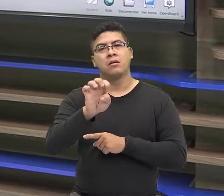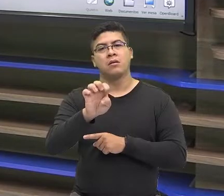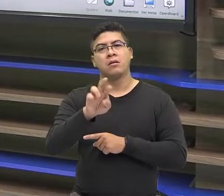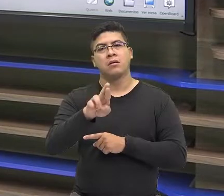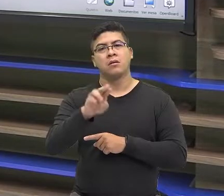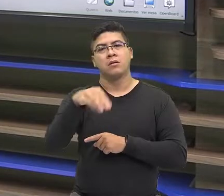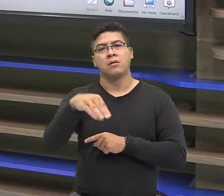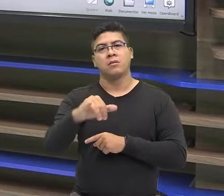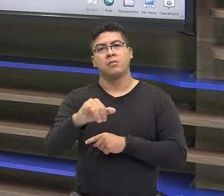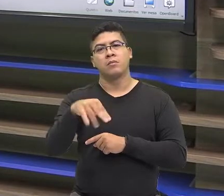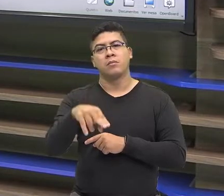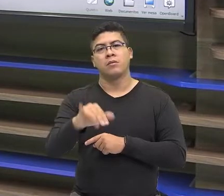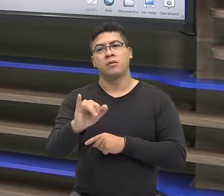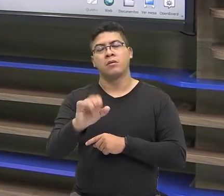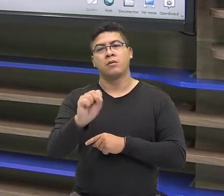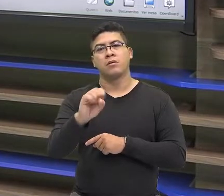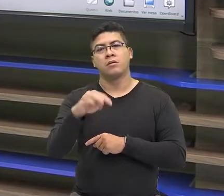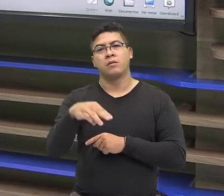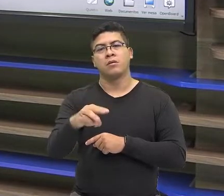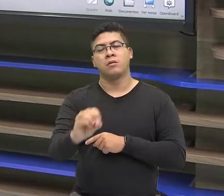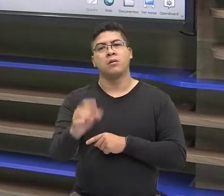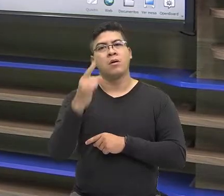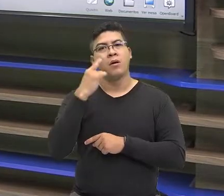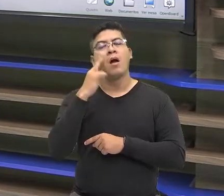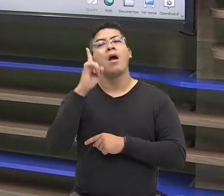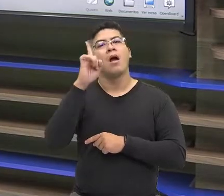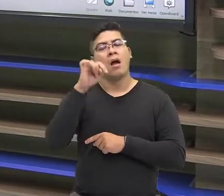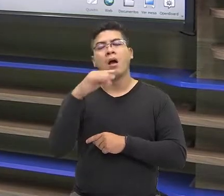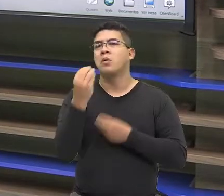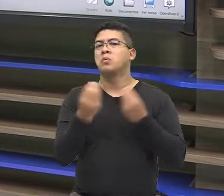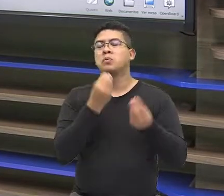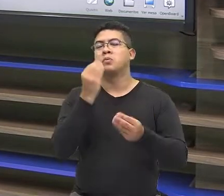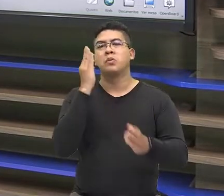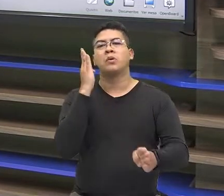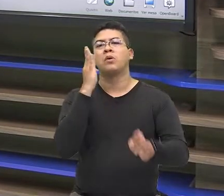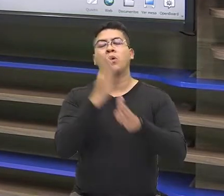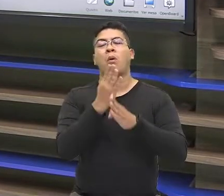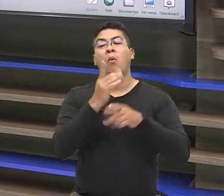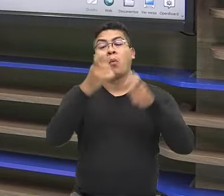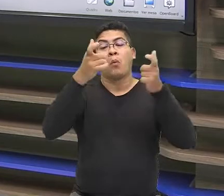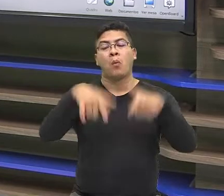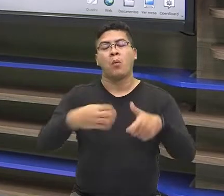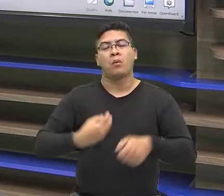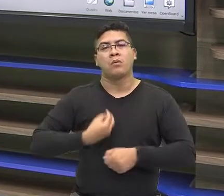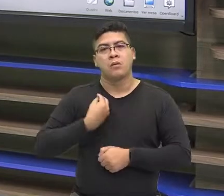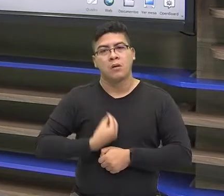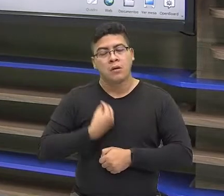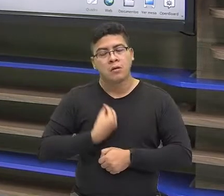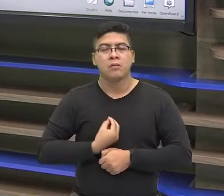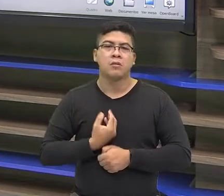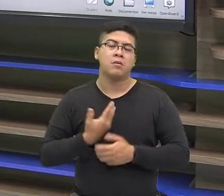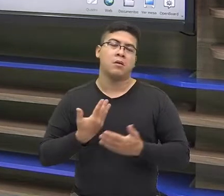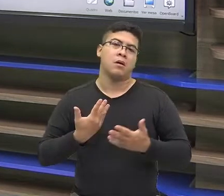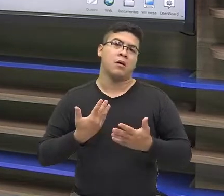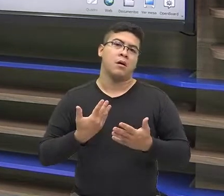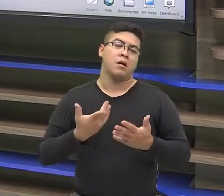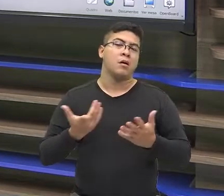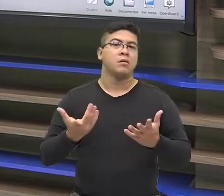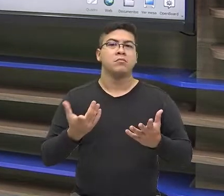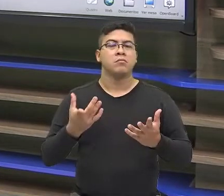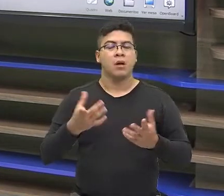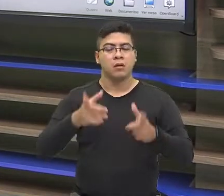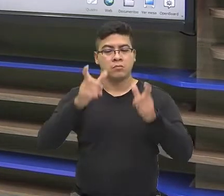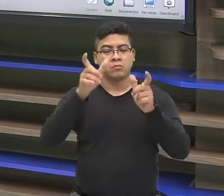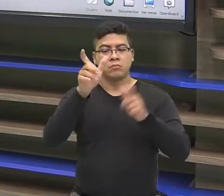como o nome já diz, né, ele determinava a situação onde a pessoa morava, né? Falamos aqui a respeito do